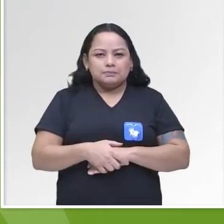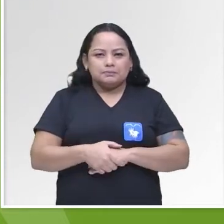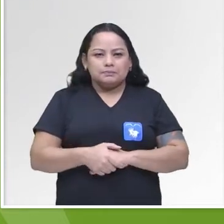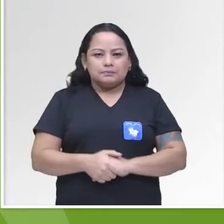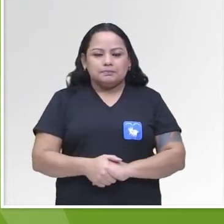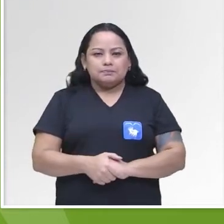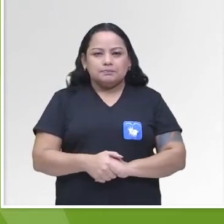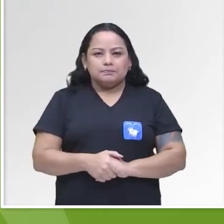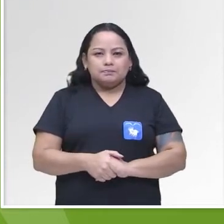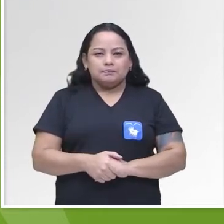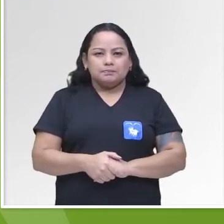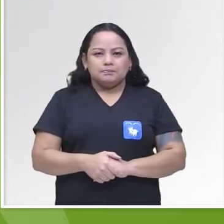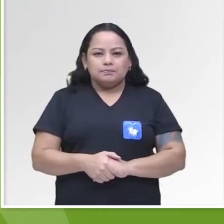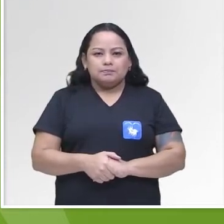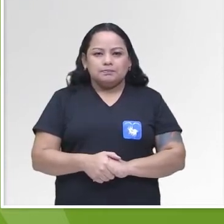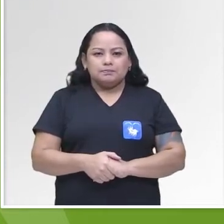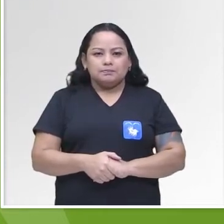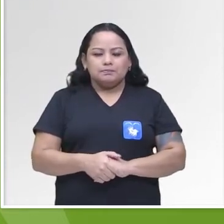a